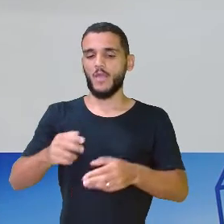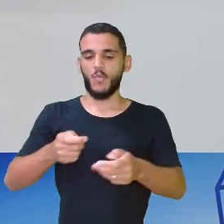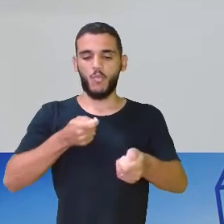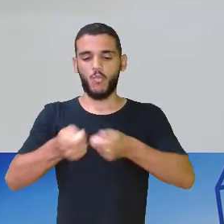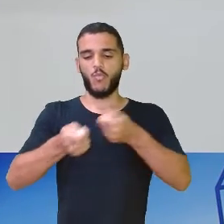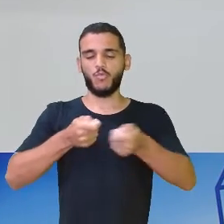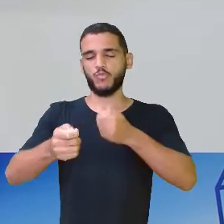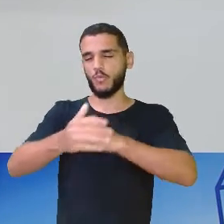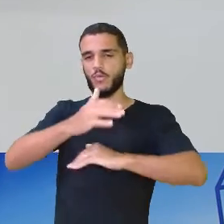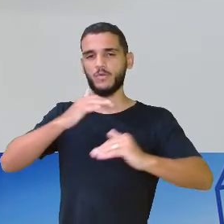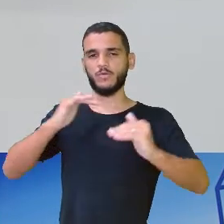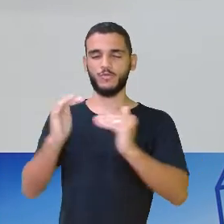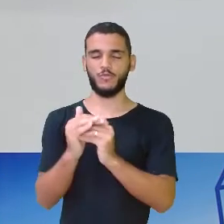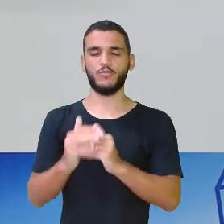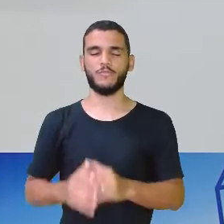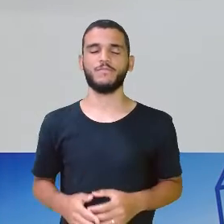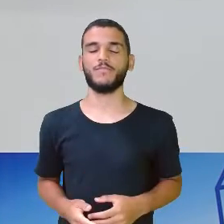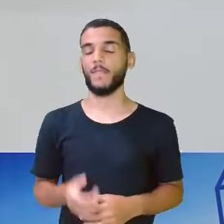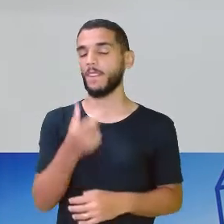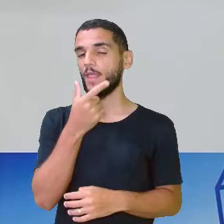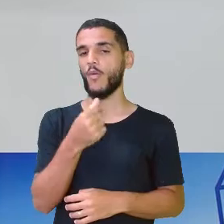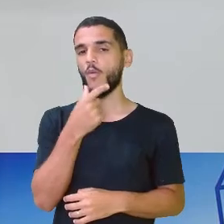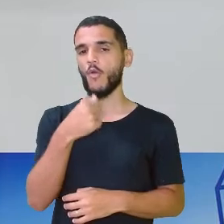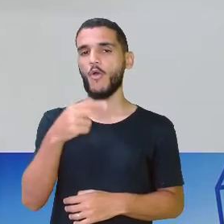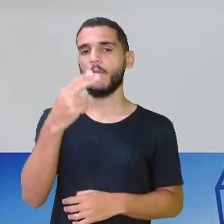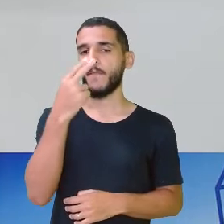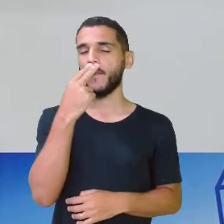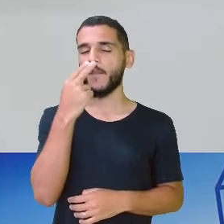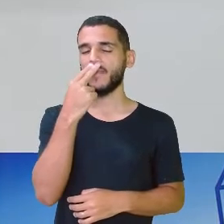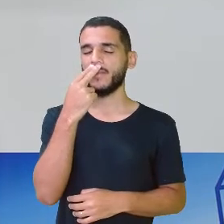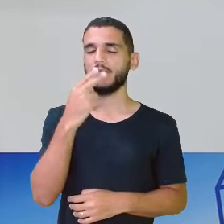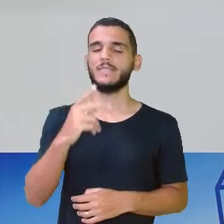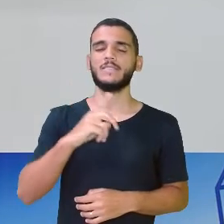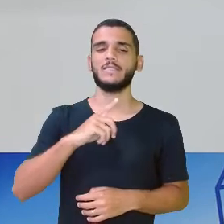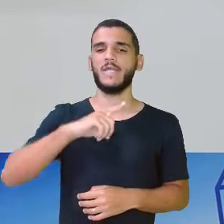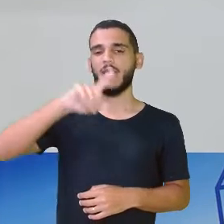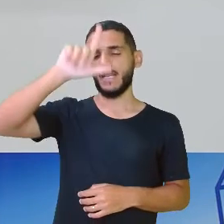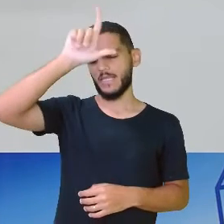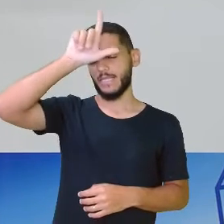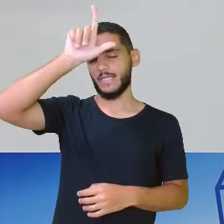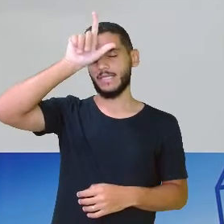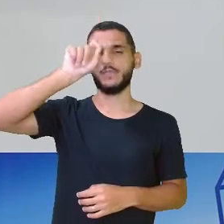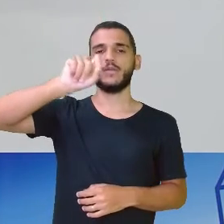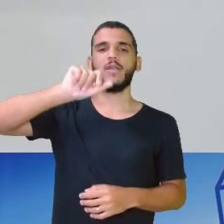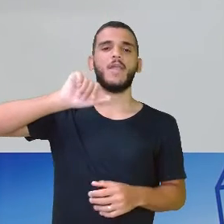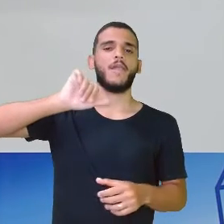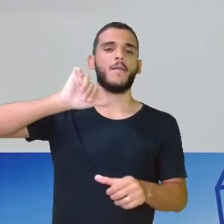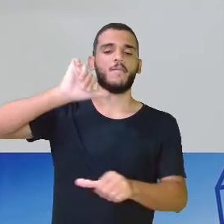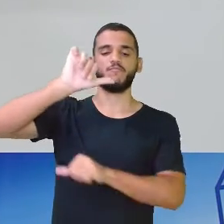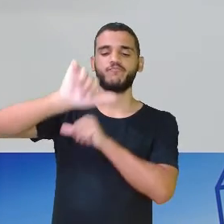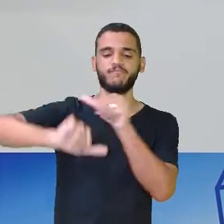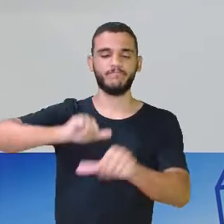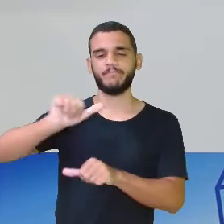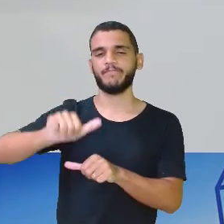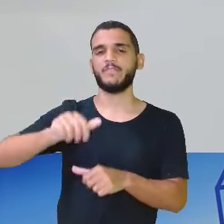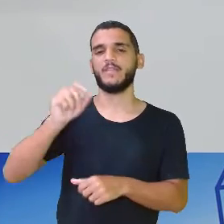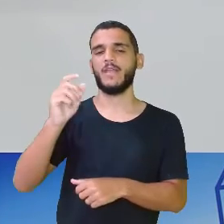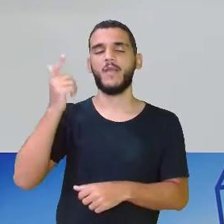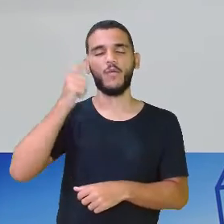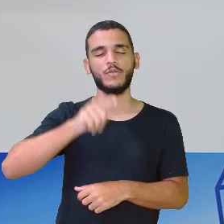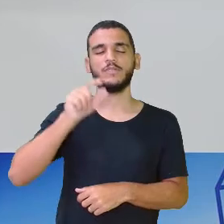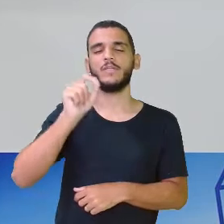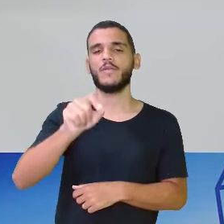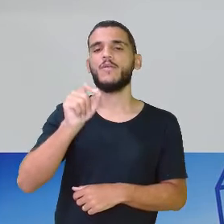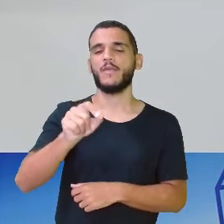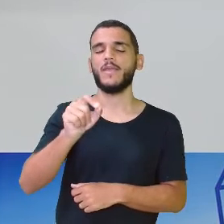importante, ela liderou um golpe para tentar tomar o poder. Porém, gente, como esse camarada